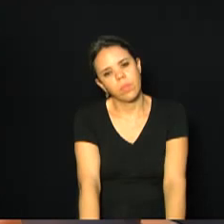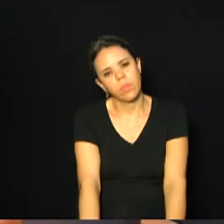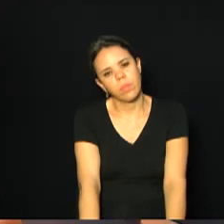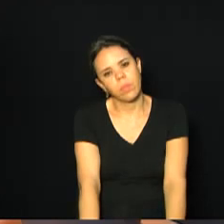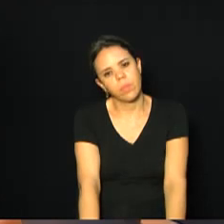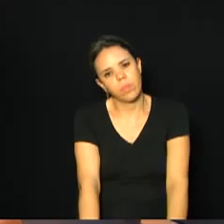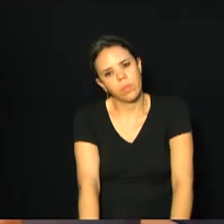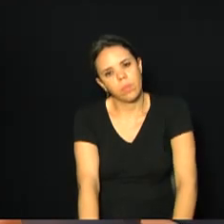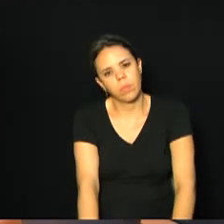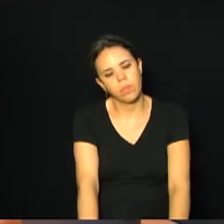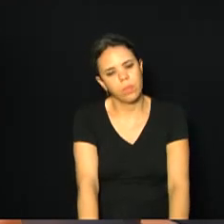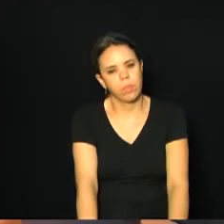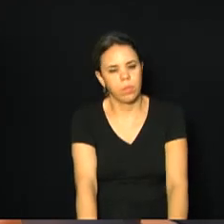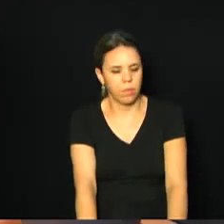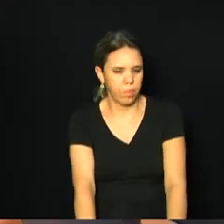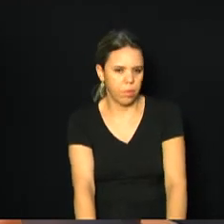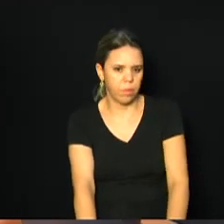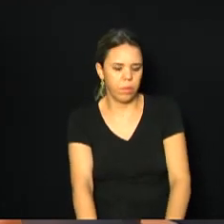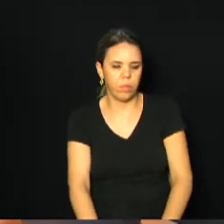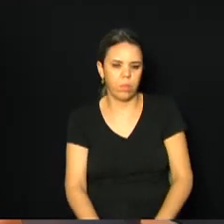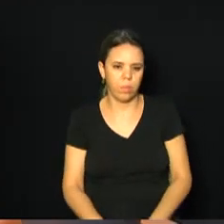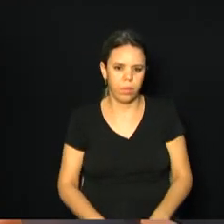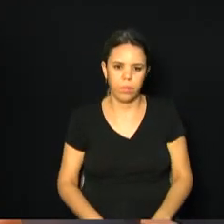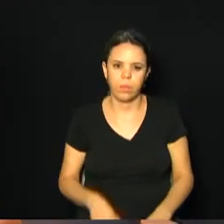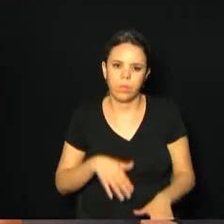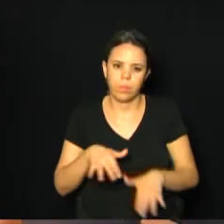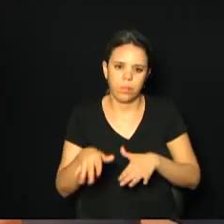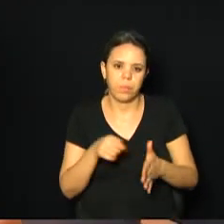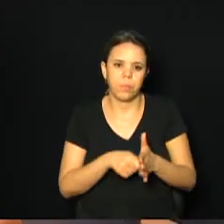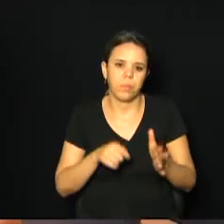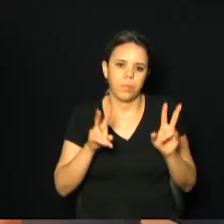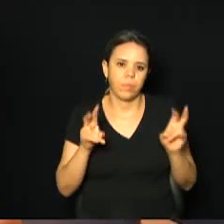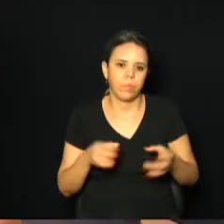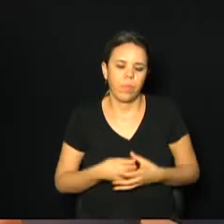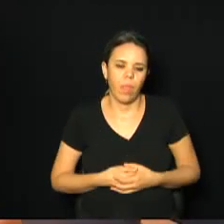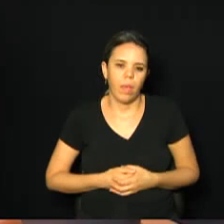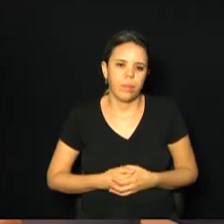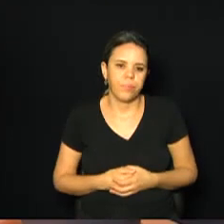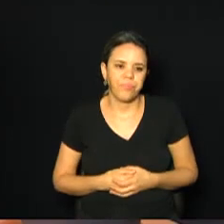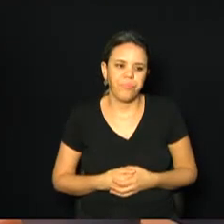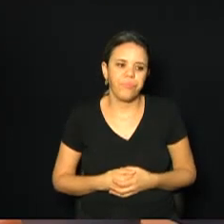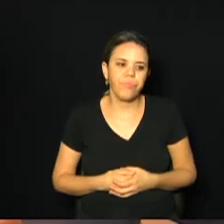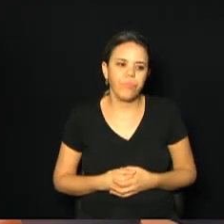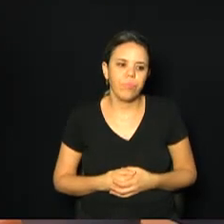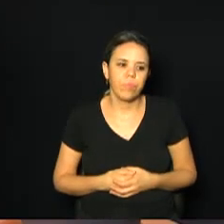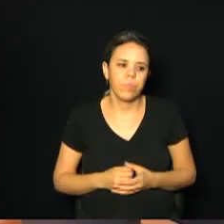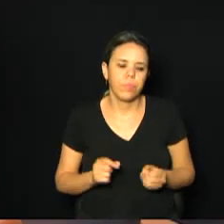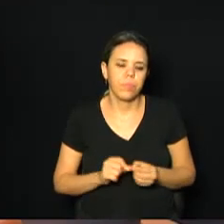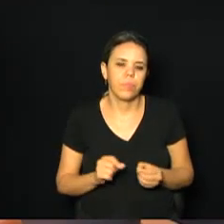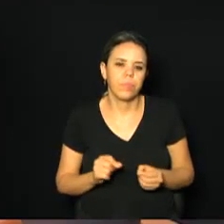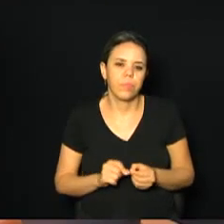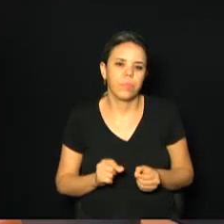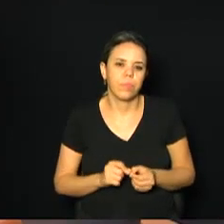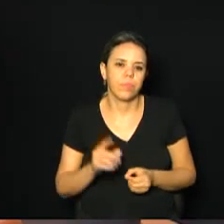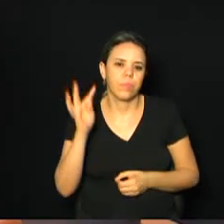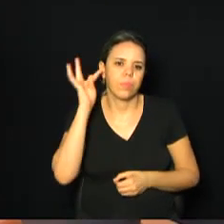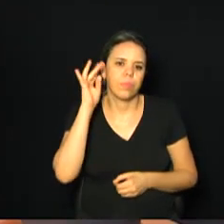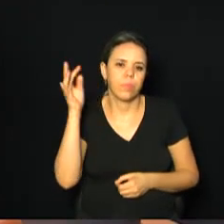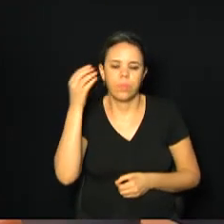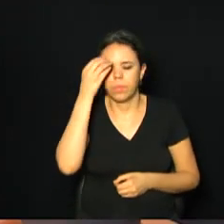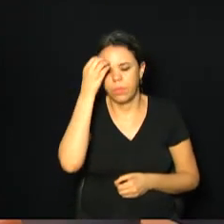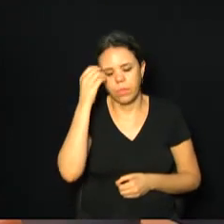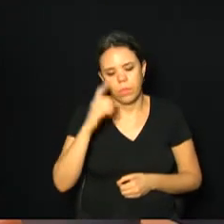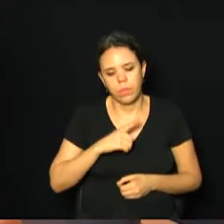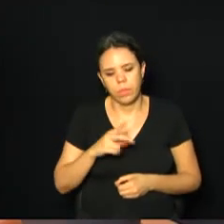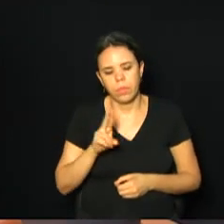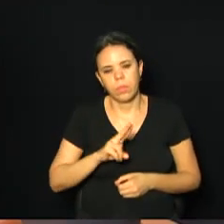porque eu tenho me movimentado um pouco mais em cima desse tema. Como eu faço um pouco mais a parte teórica, então eu tenho que me